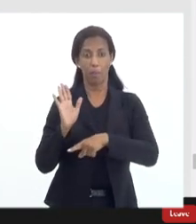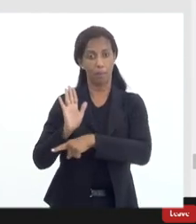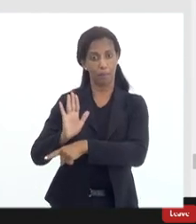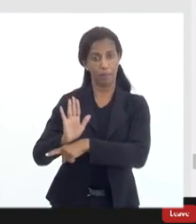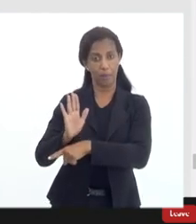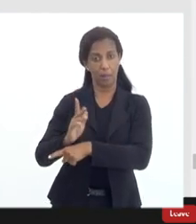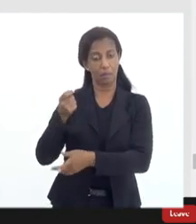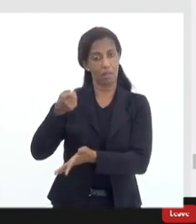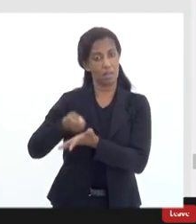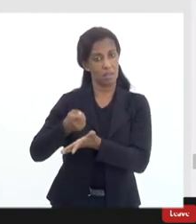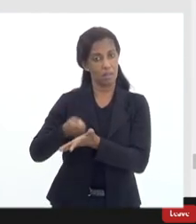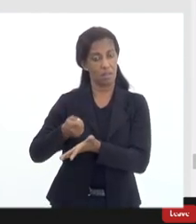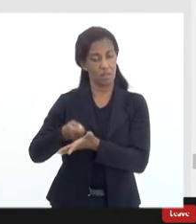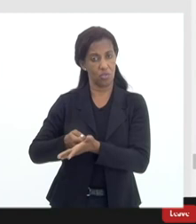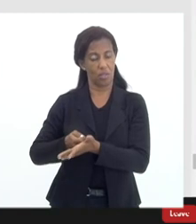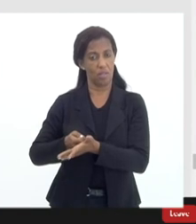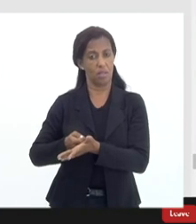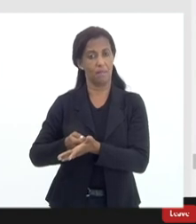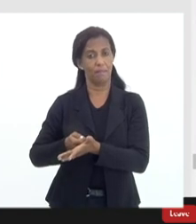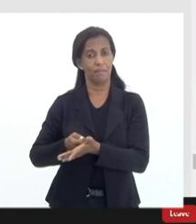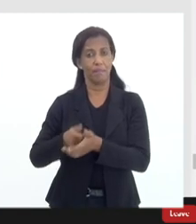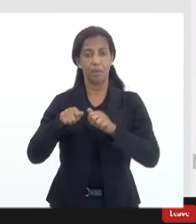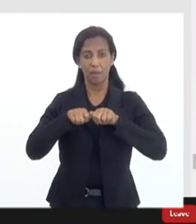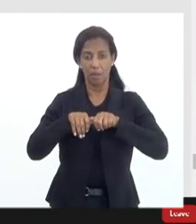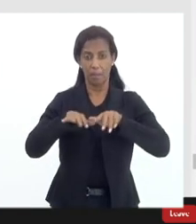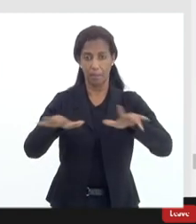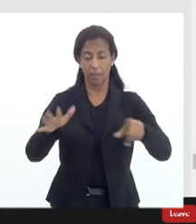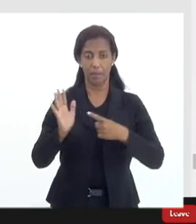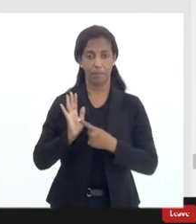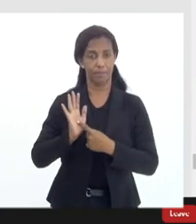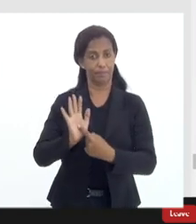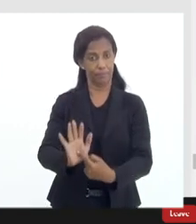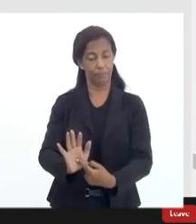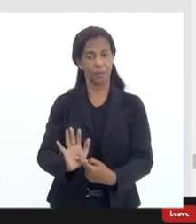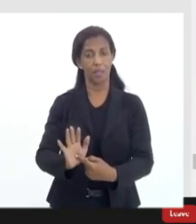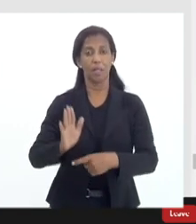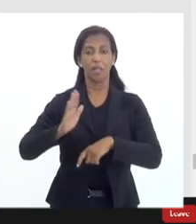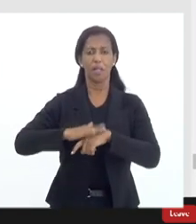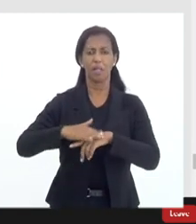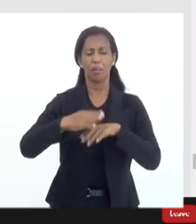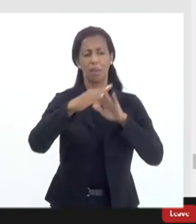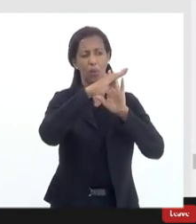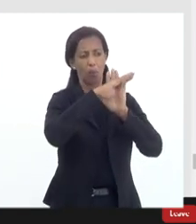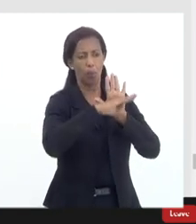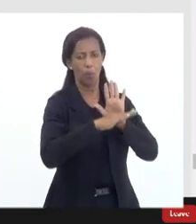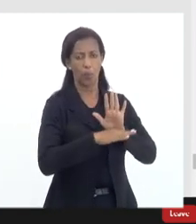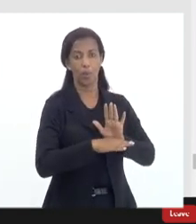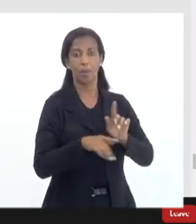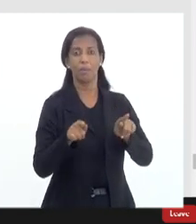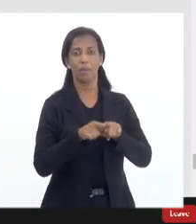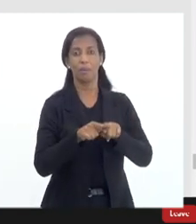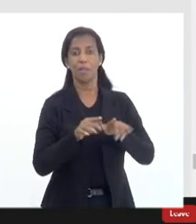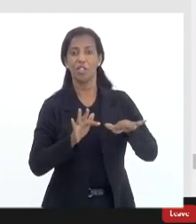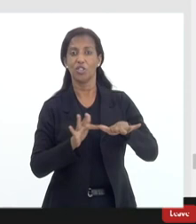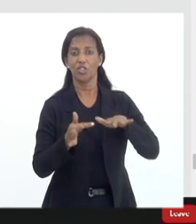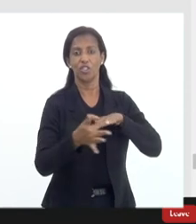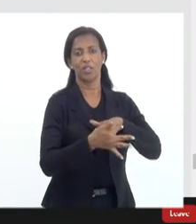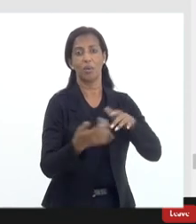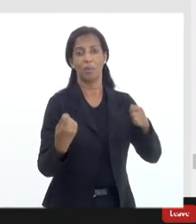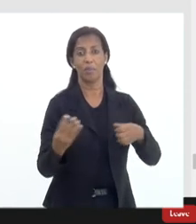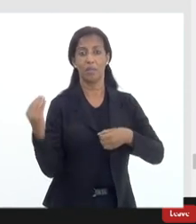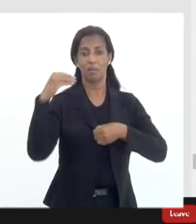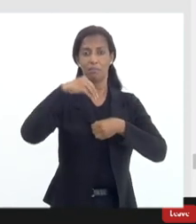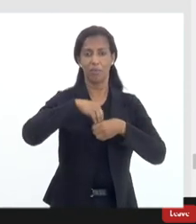das novas exigências que a pandemia traz, e a necessidade de um programa de inclusão digital mais efetivo que inclua